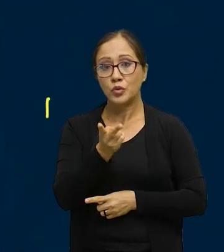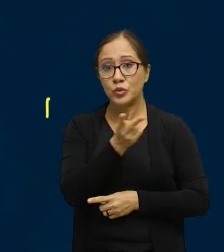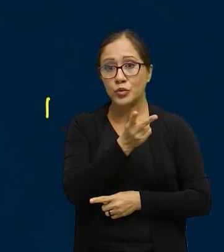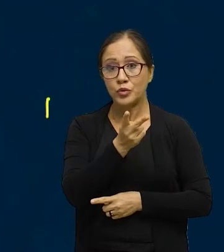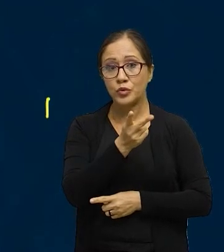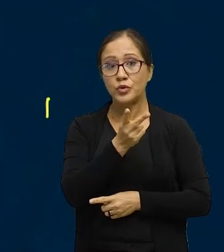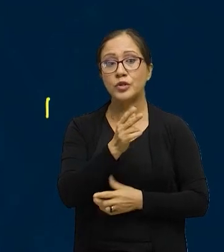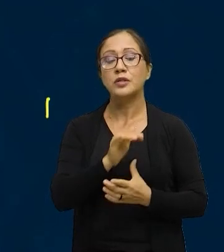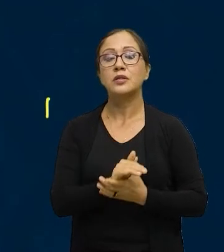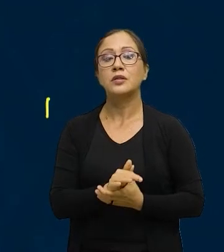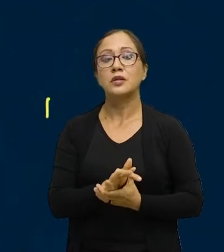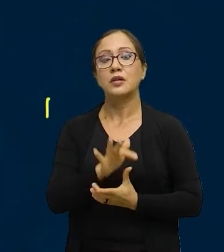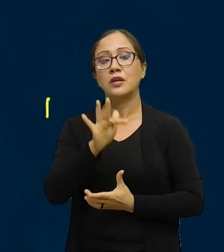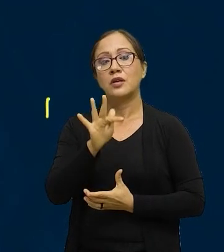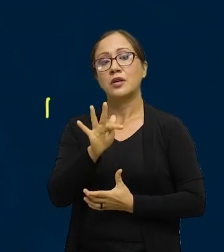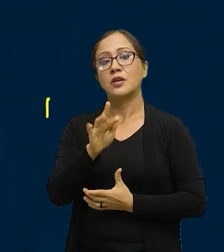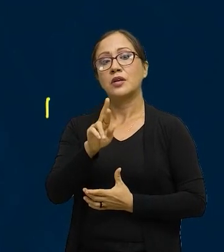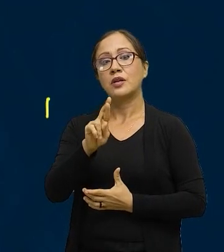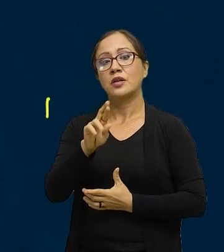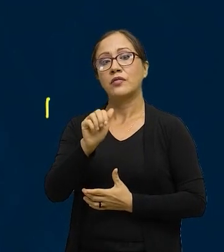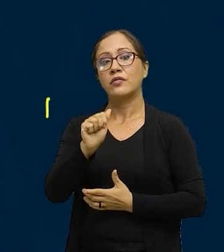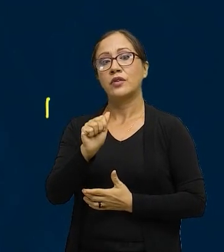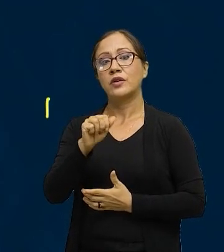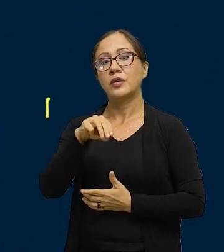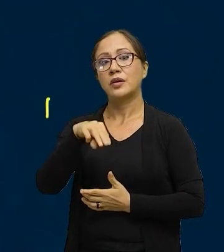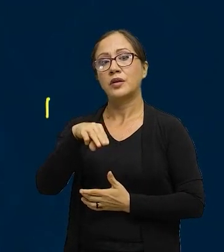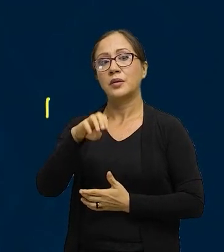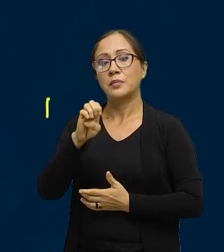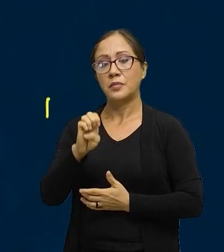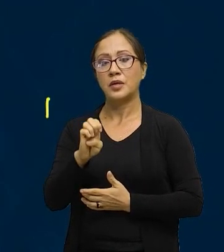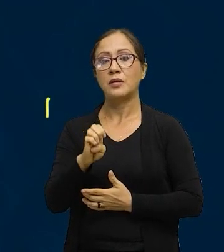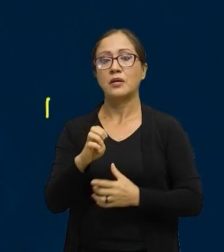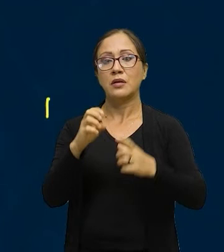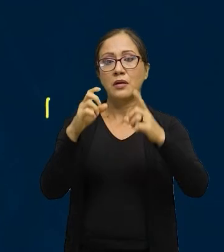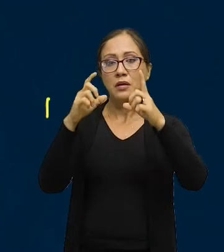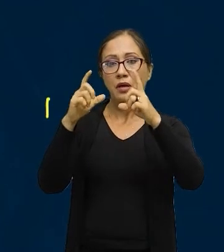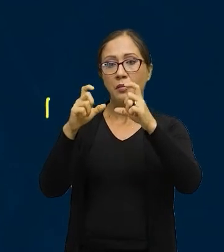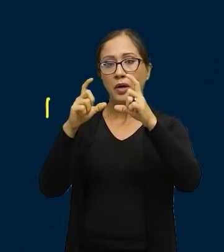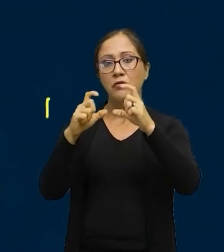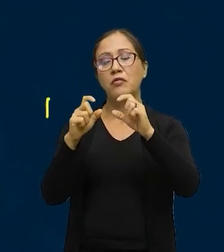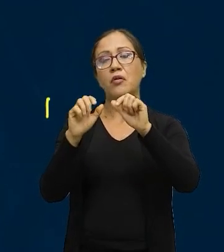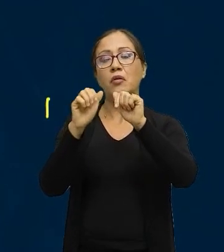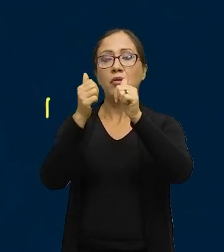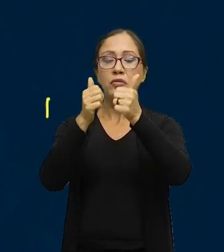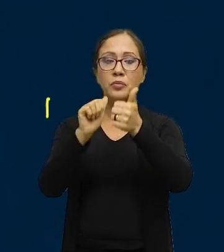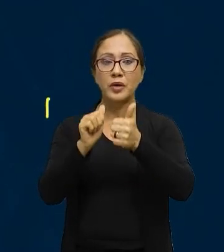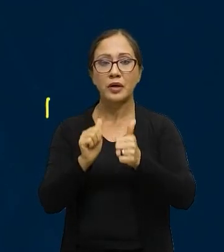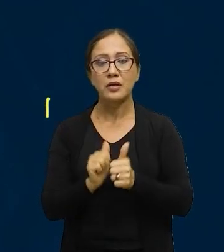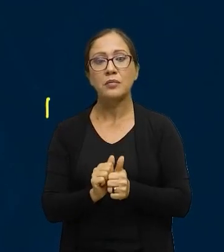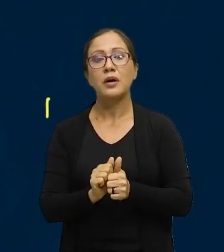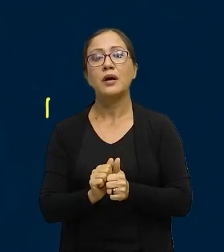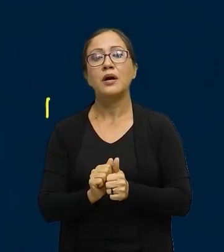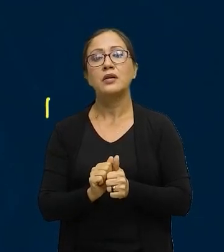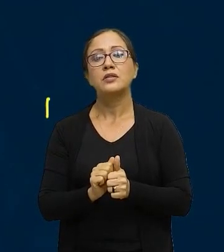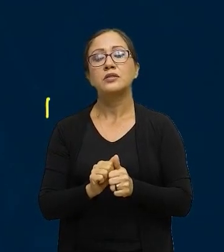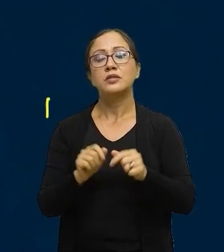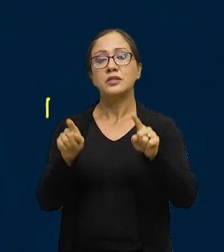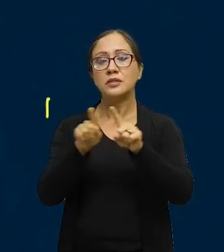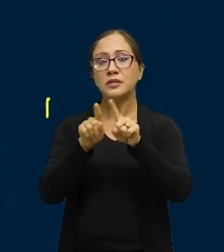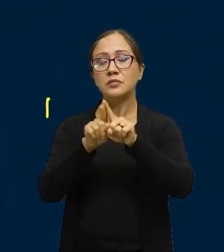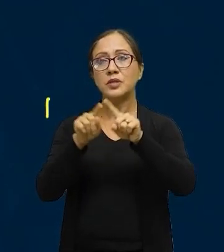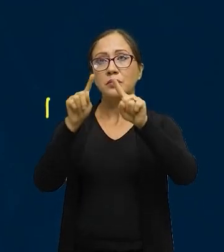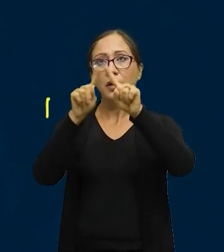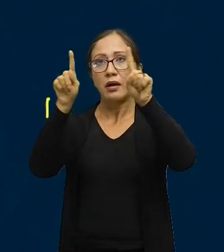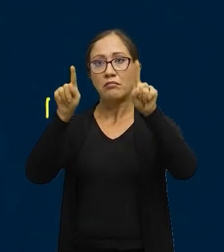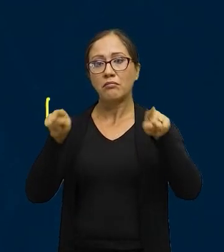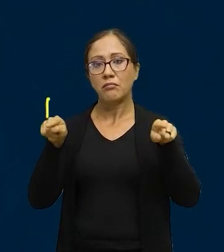um frame. Em inglês, a gente chama frame. Para foto, para imagem, para quadro. Você vai